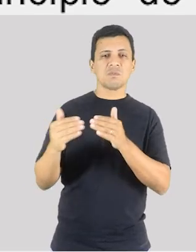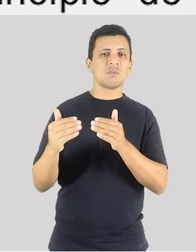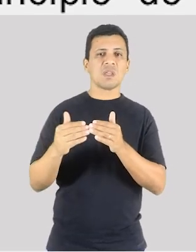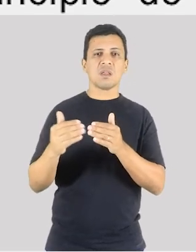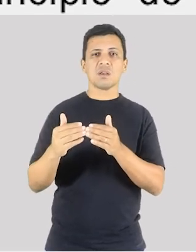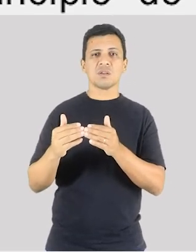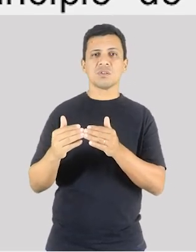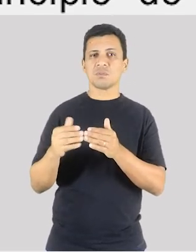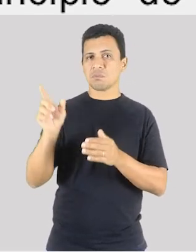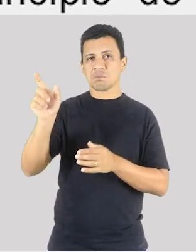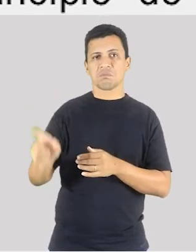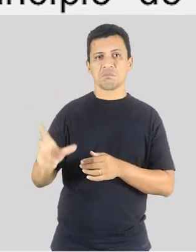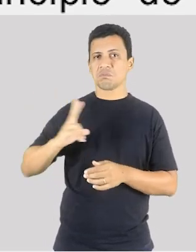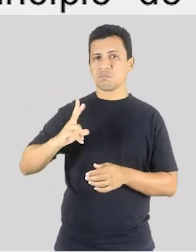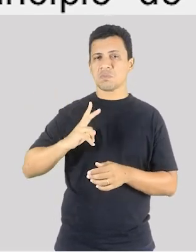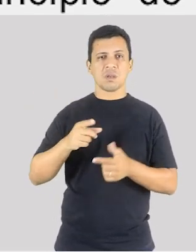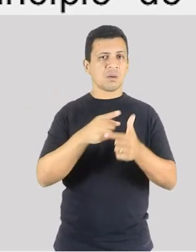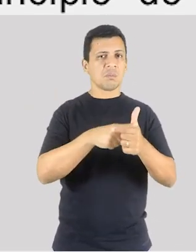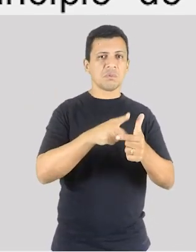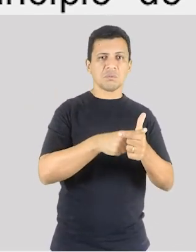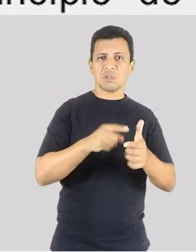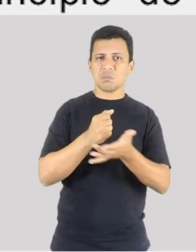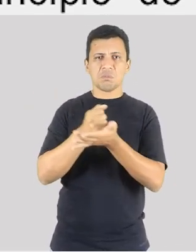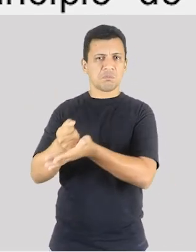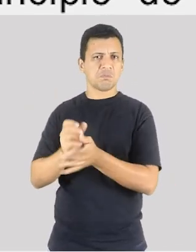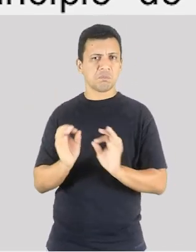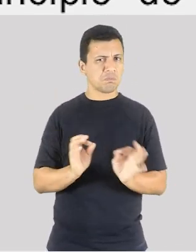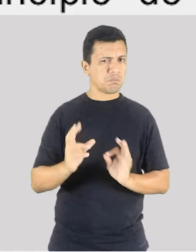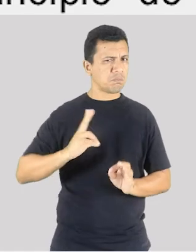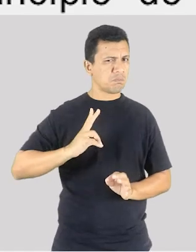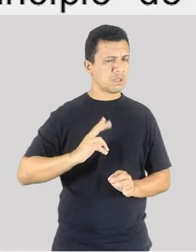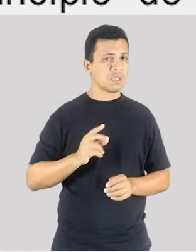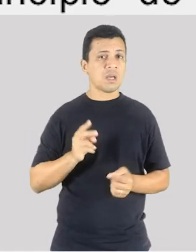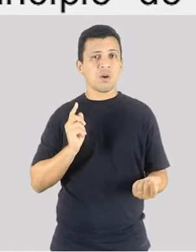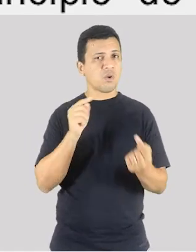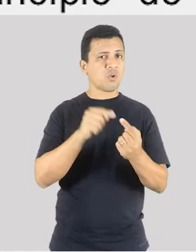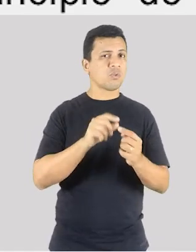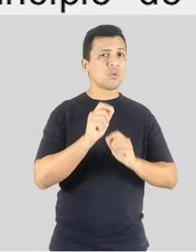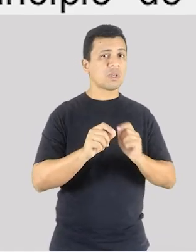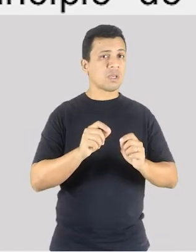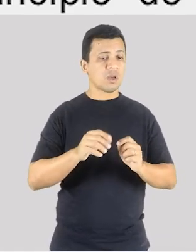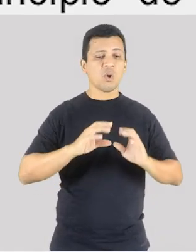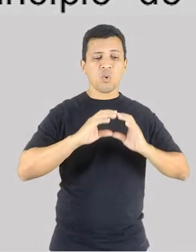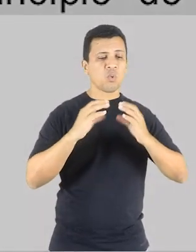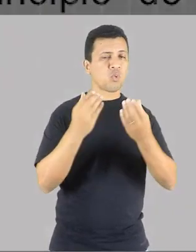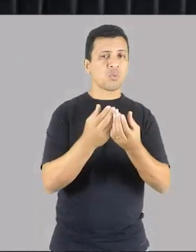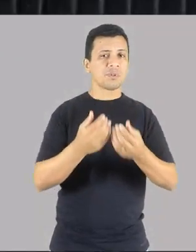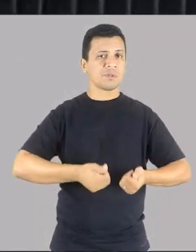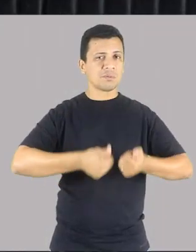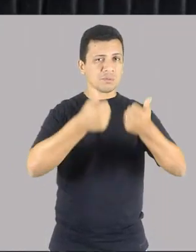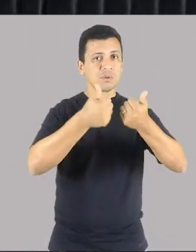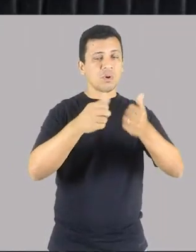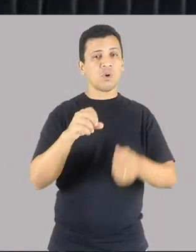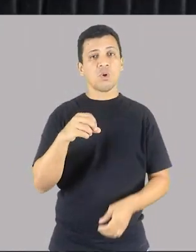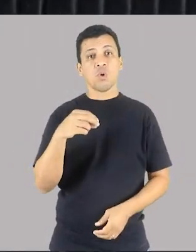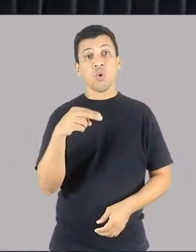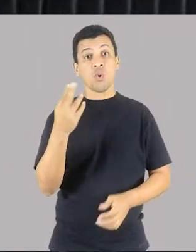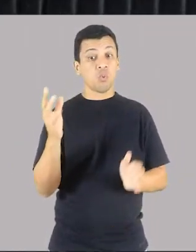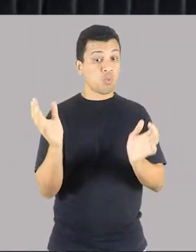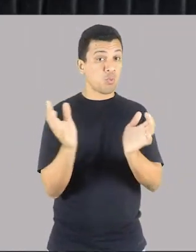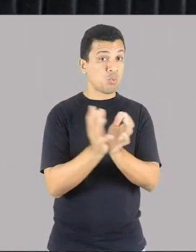públicas, perfeito? Vamos às questões. Em sua essência, refere-se à obrigação do Estado de agir de forma